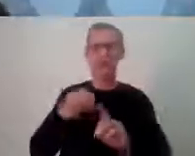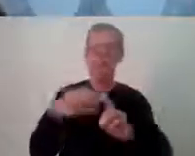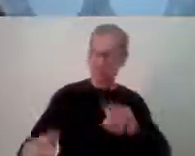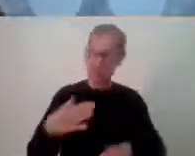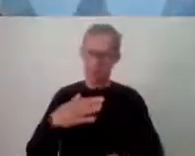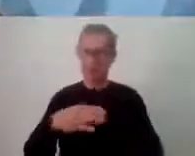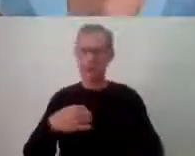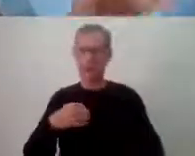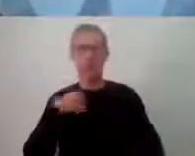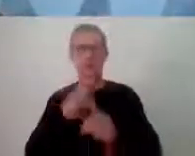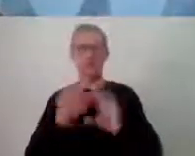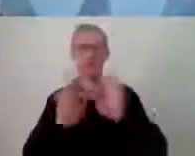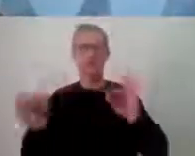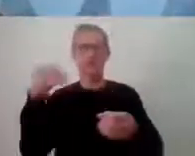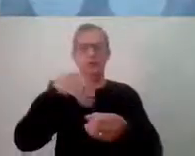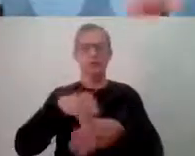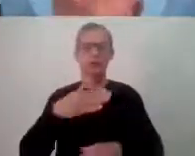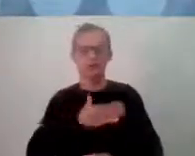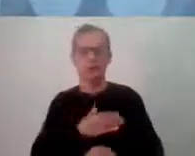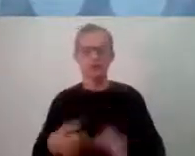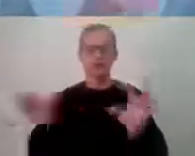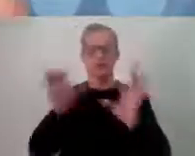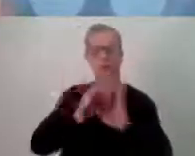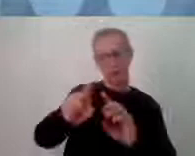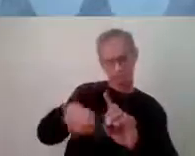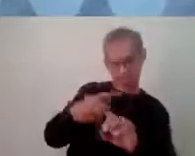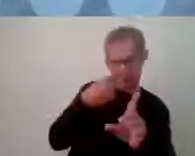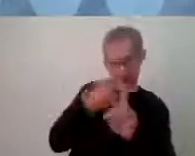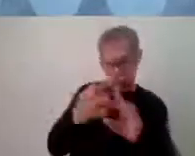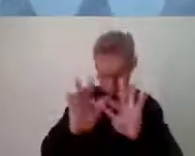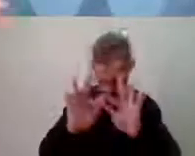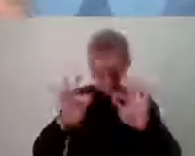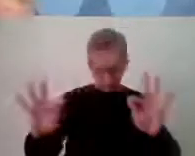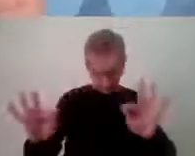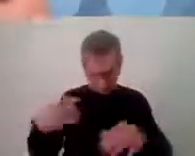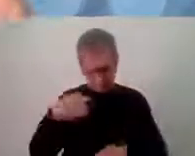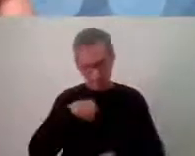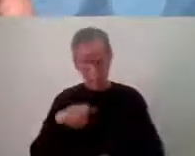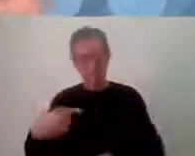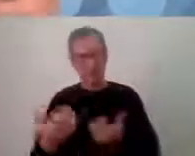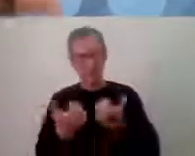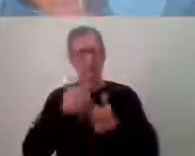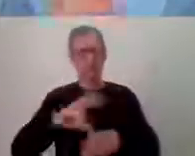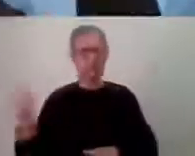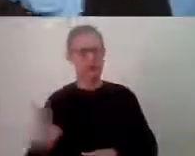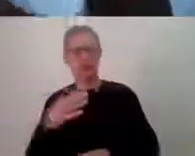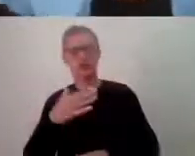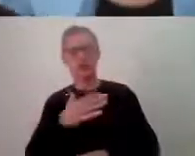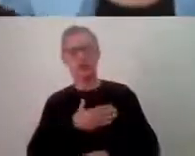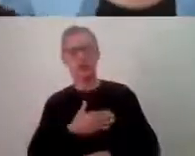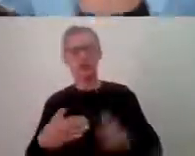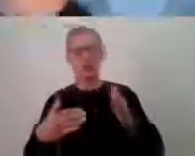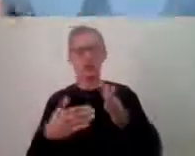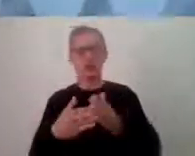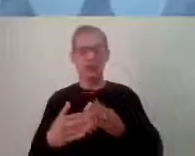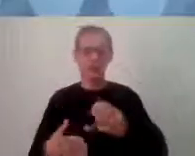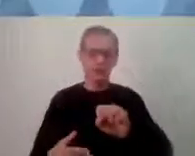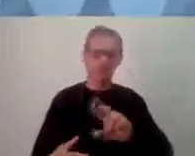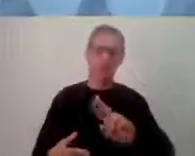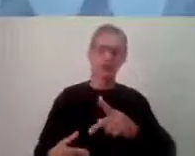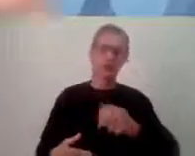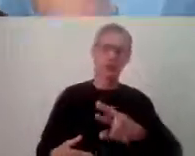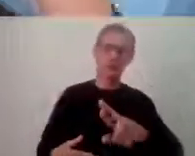função que está lá dentro da minha integral. Depois, encontrei essa função, eu substituo os valores do meu limite superior na